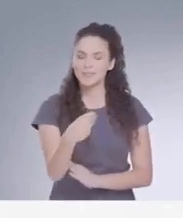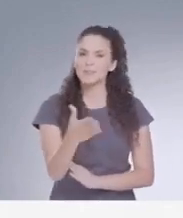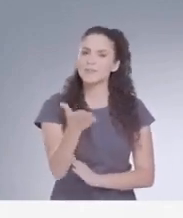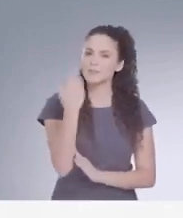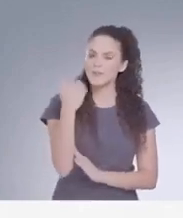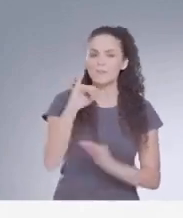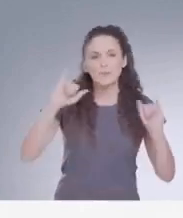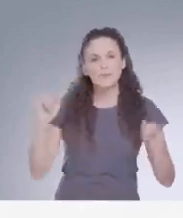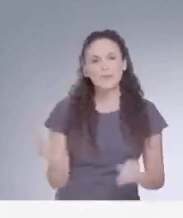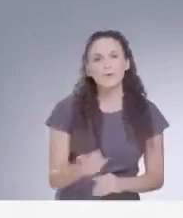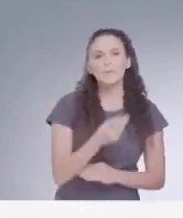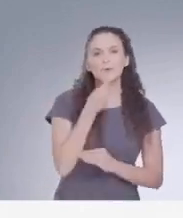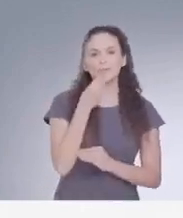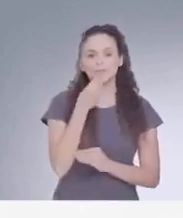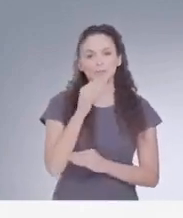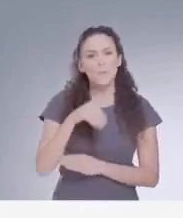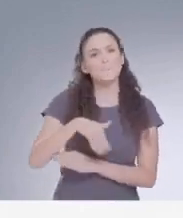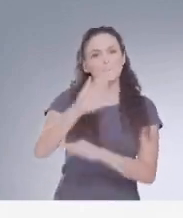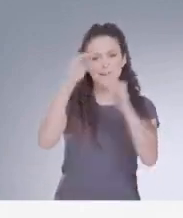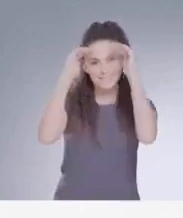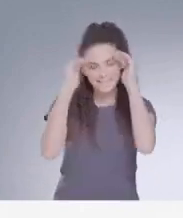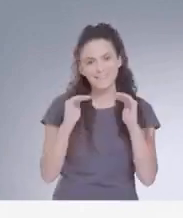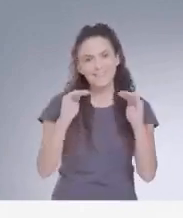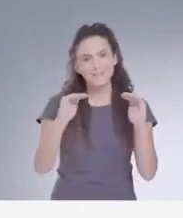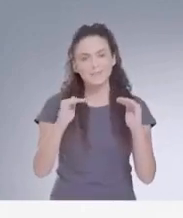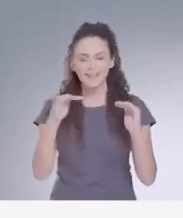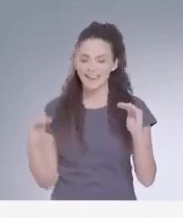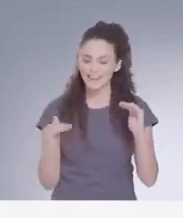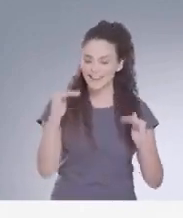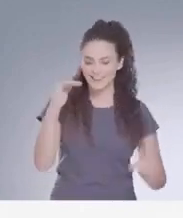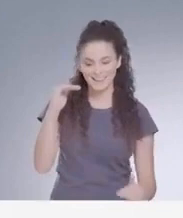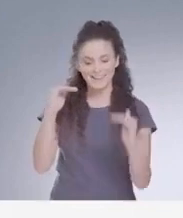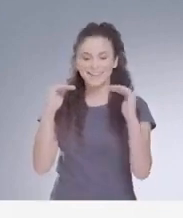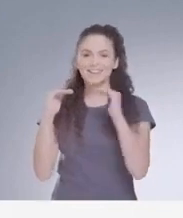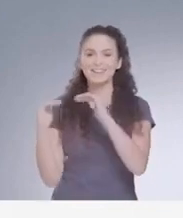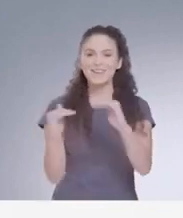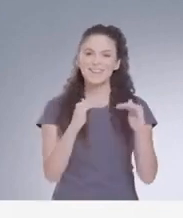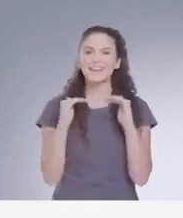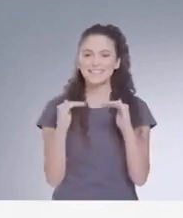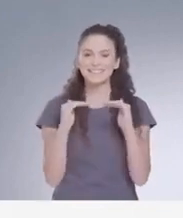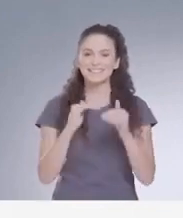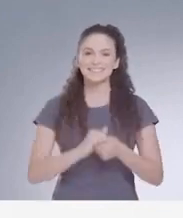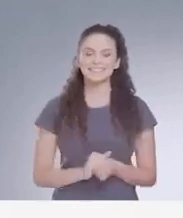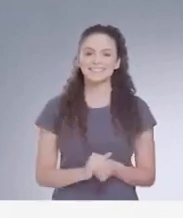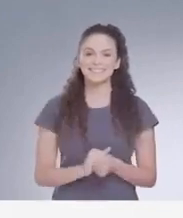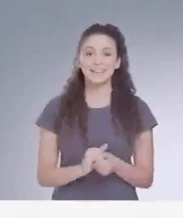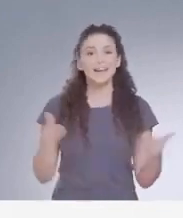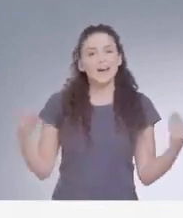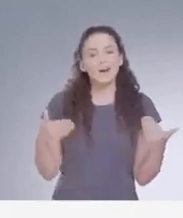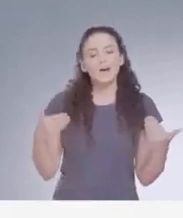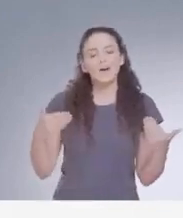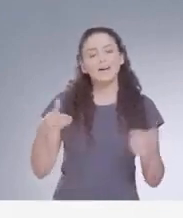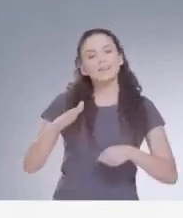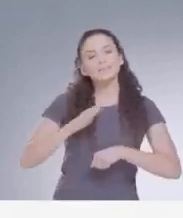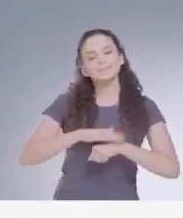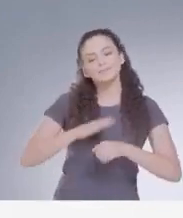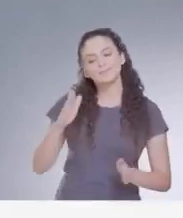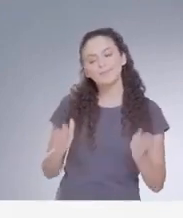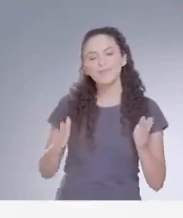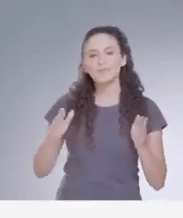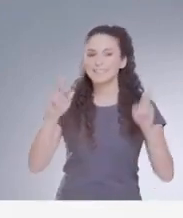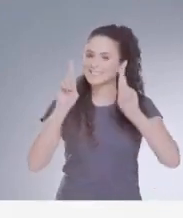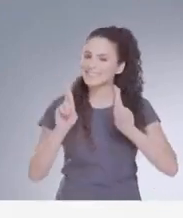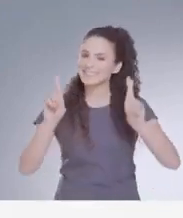nosso futuro. Com mais oportunidades e mais respeito para todas e todos. Chegou a hora da luz,